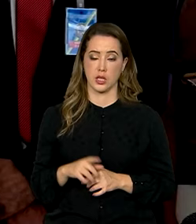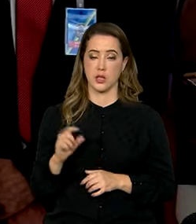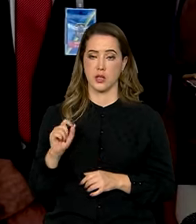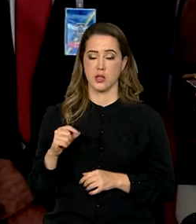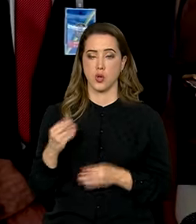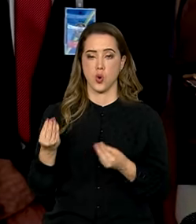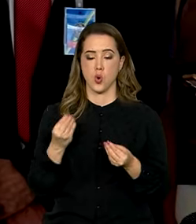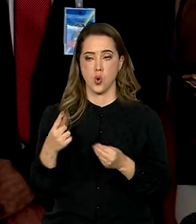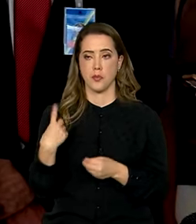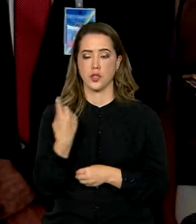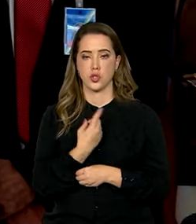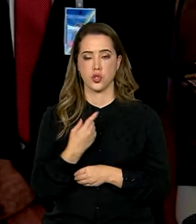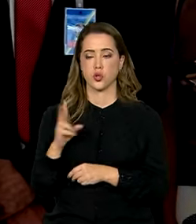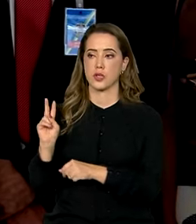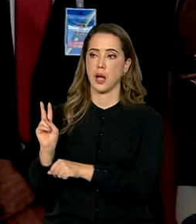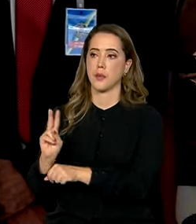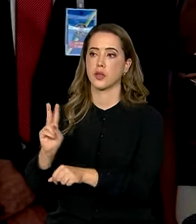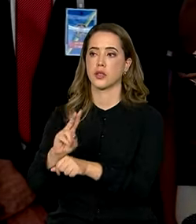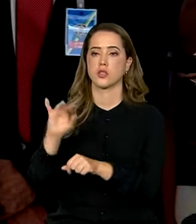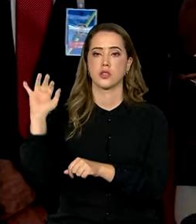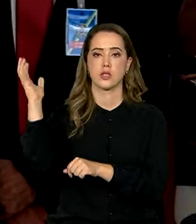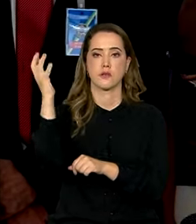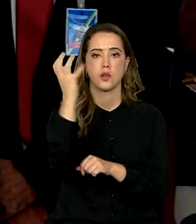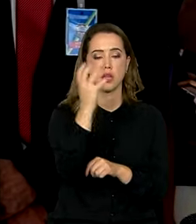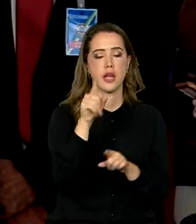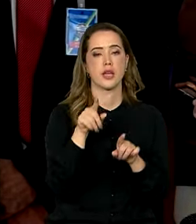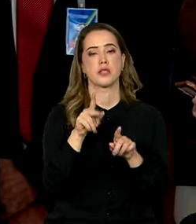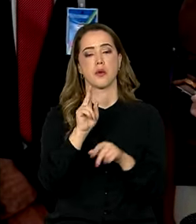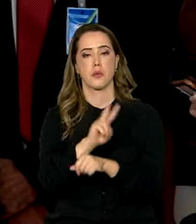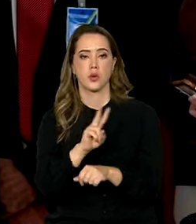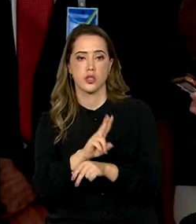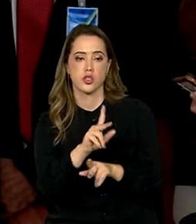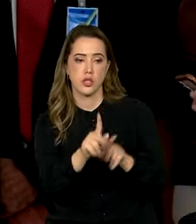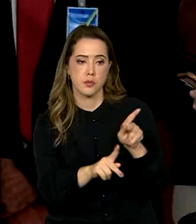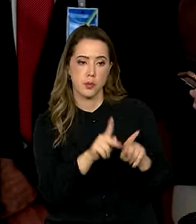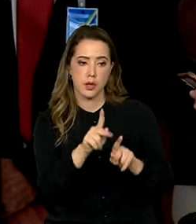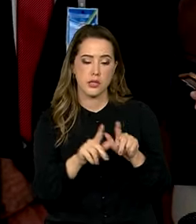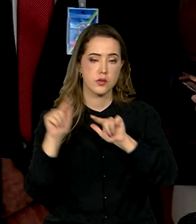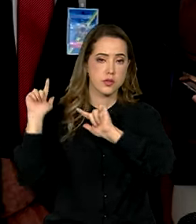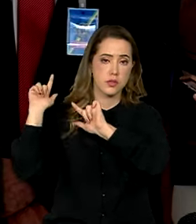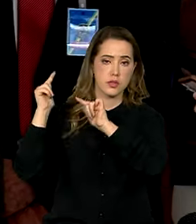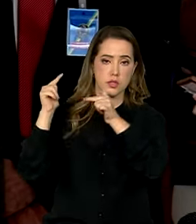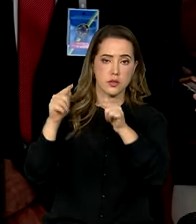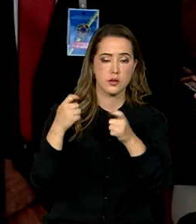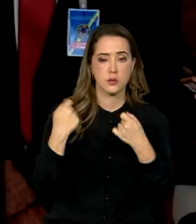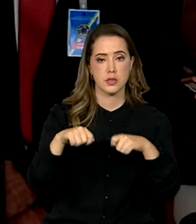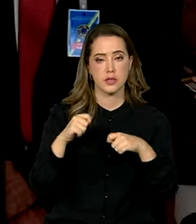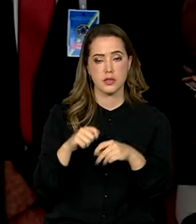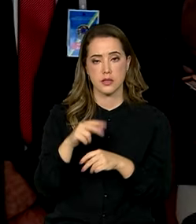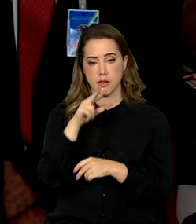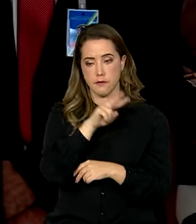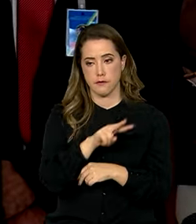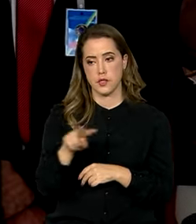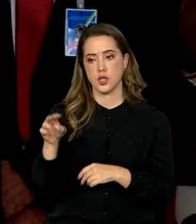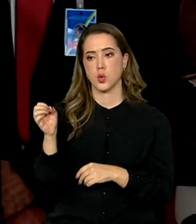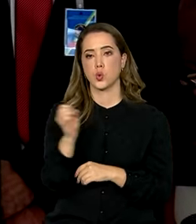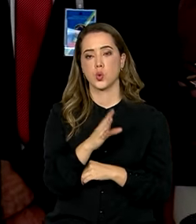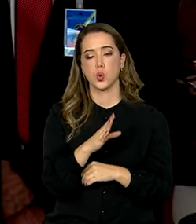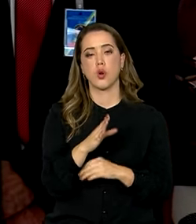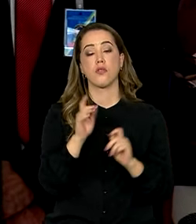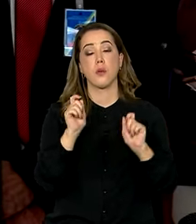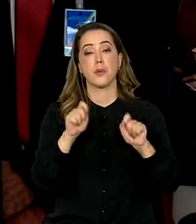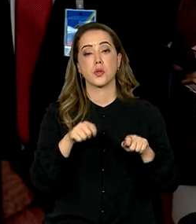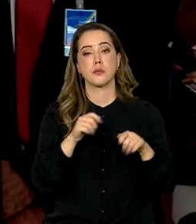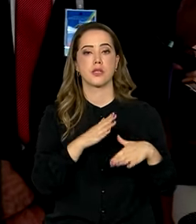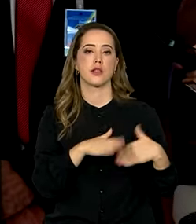proteção das nossas florestas, a proteção das populações tradicionais seja acompanhada de um novo modelo de